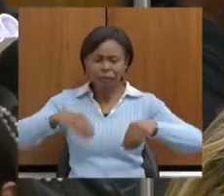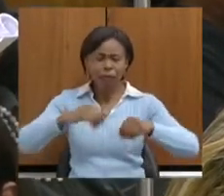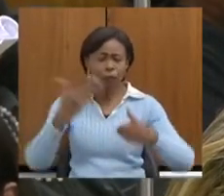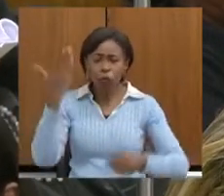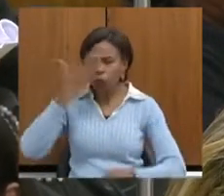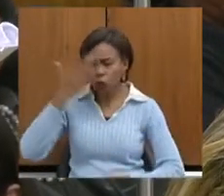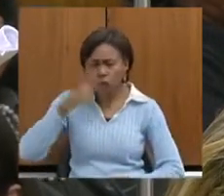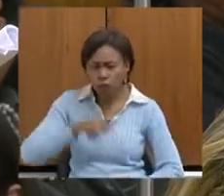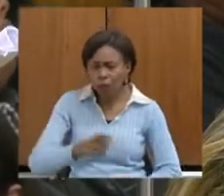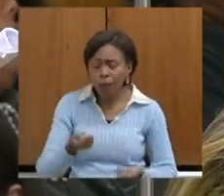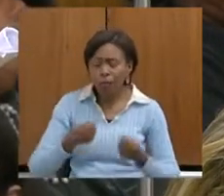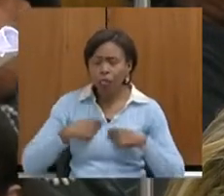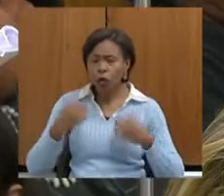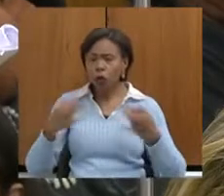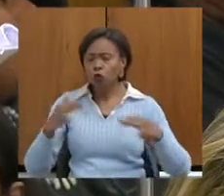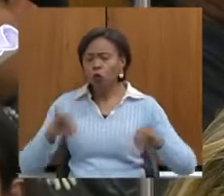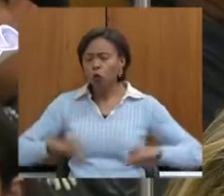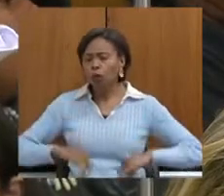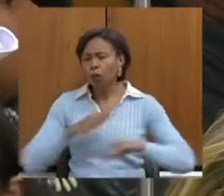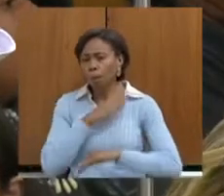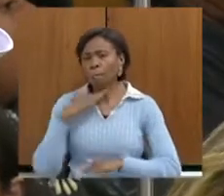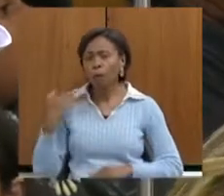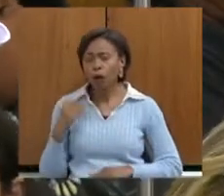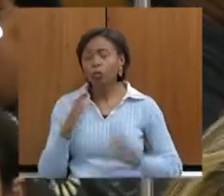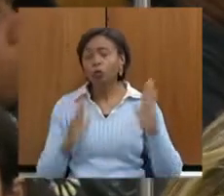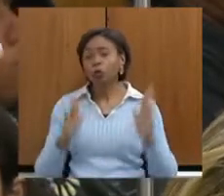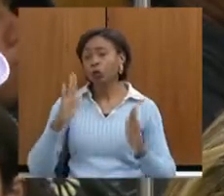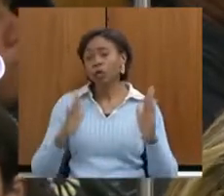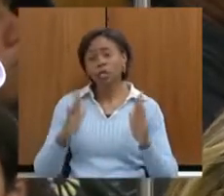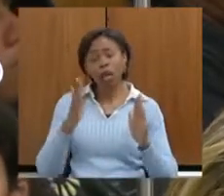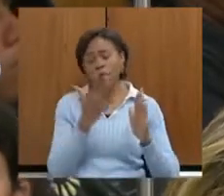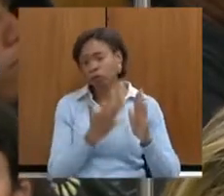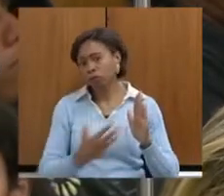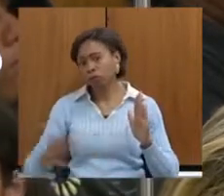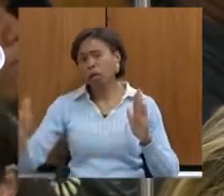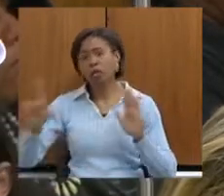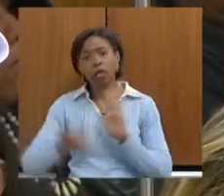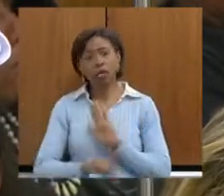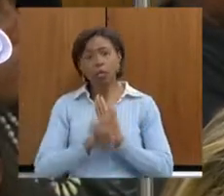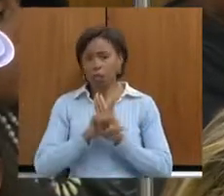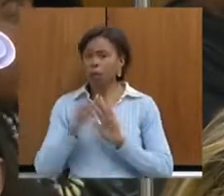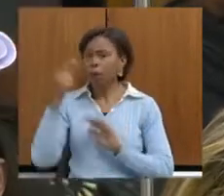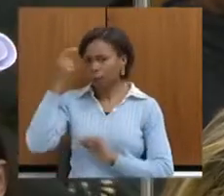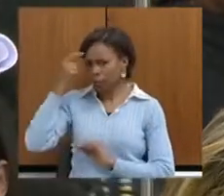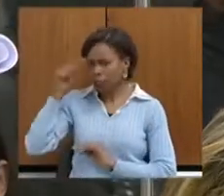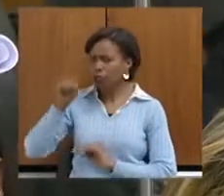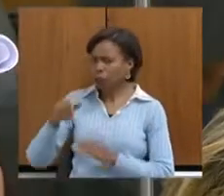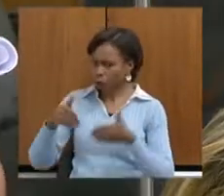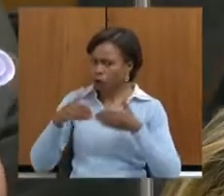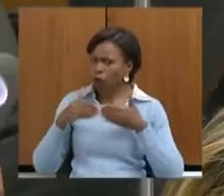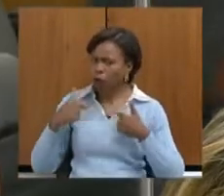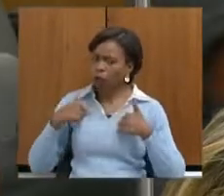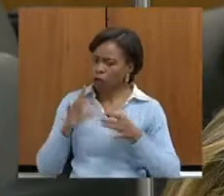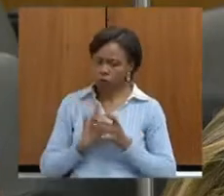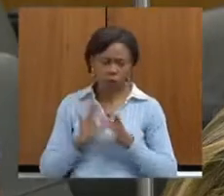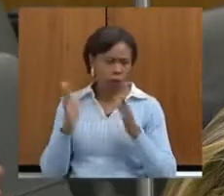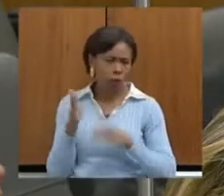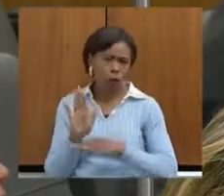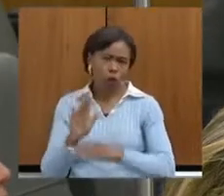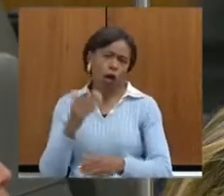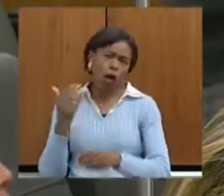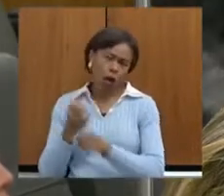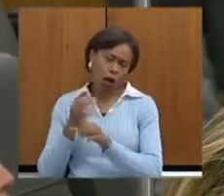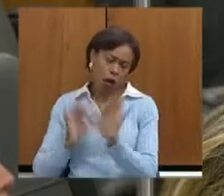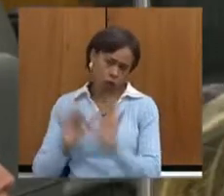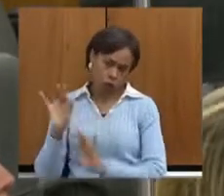gera dor sofrimento e morte e por tempo indeterminado E por que que determinado essa lei Pense nisso me coloca à disposição para a construção foi